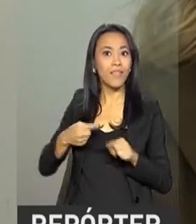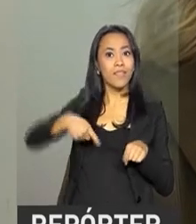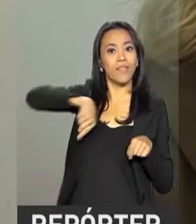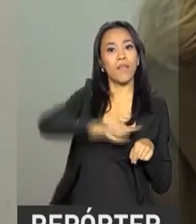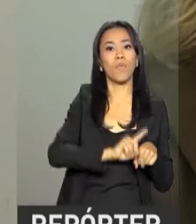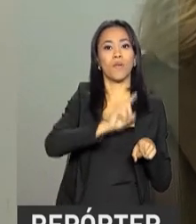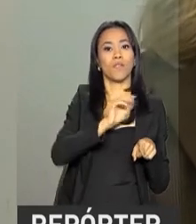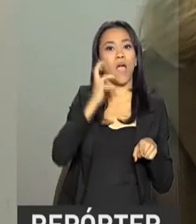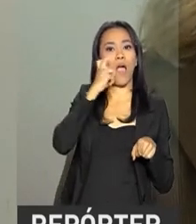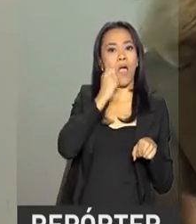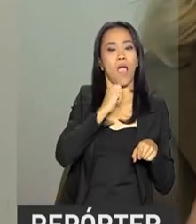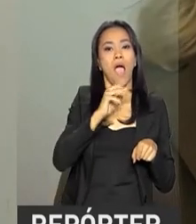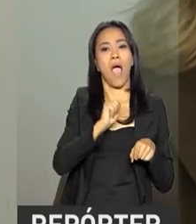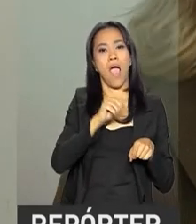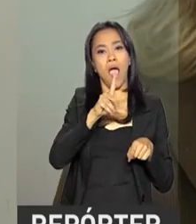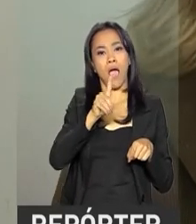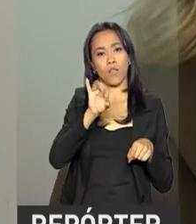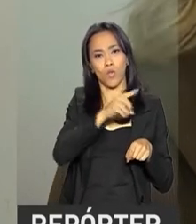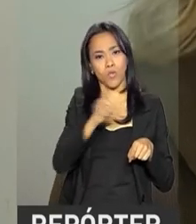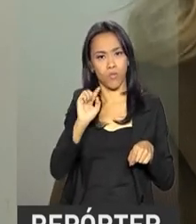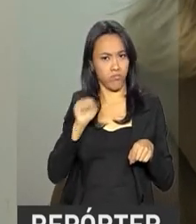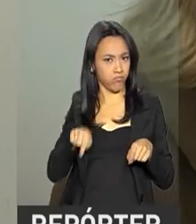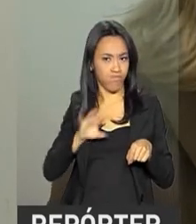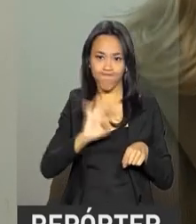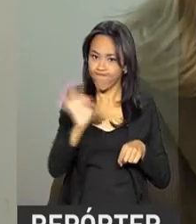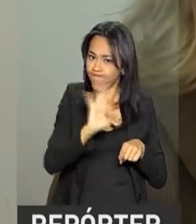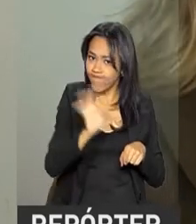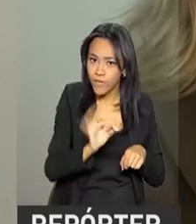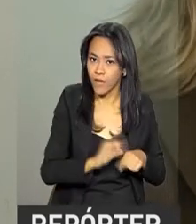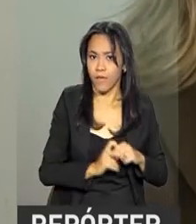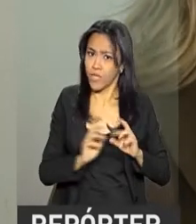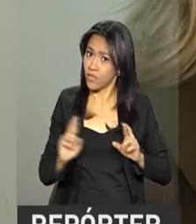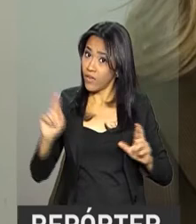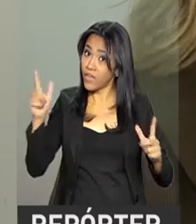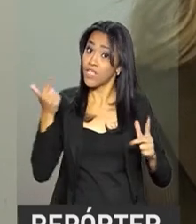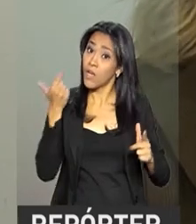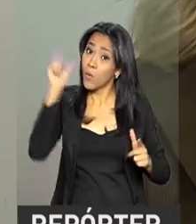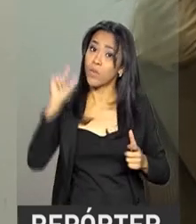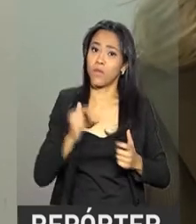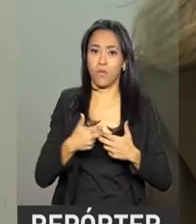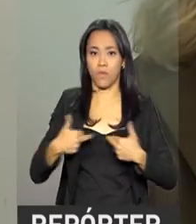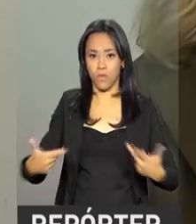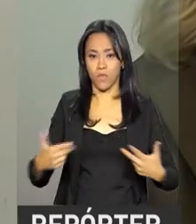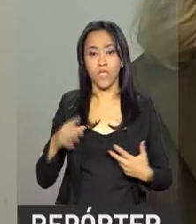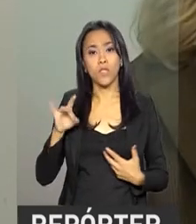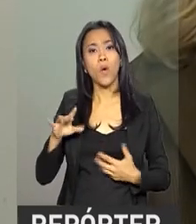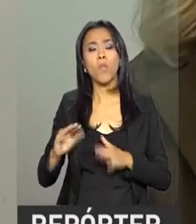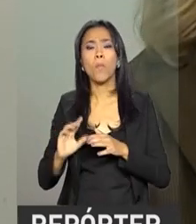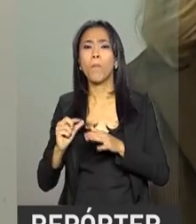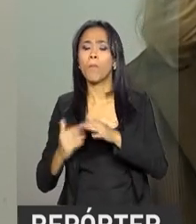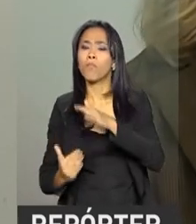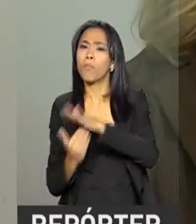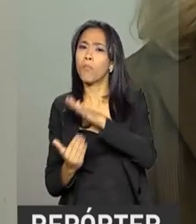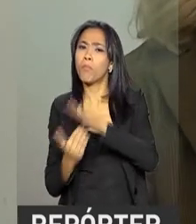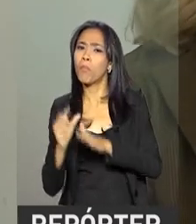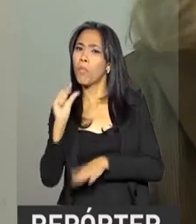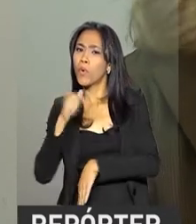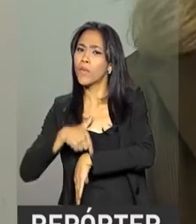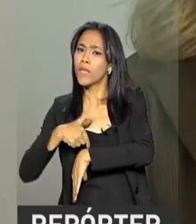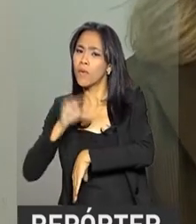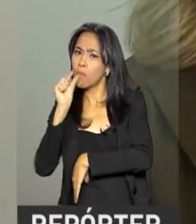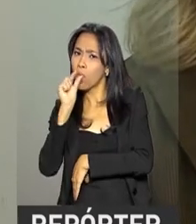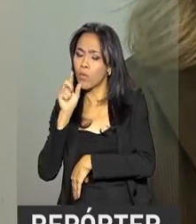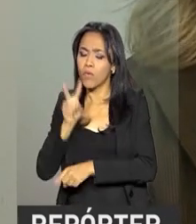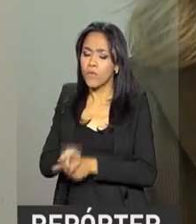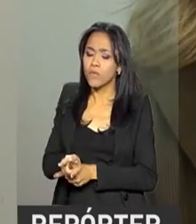é um serviço que vai facilitar, ou é diferente, né? Ela está provisoriamente com esta criança ou com